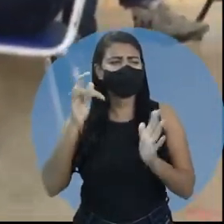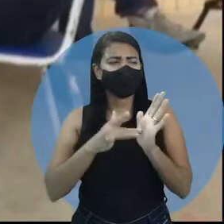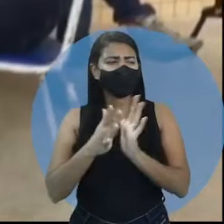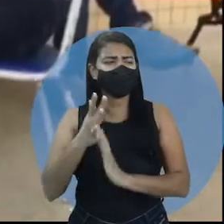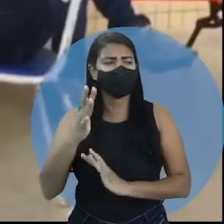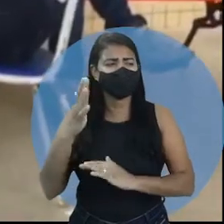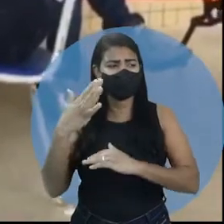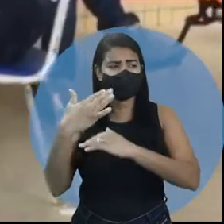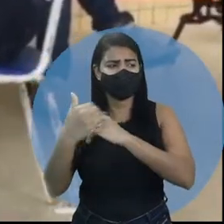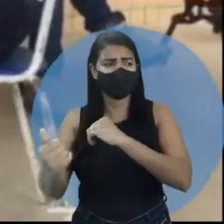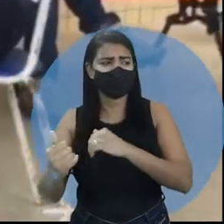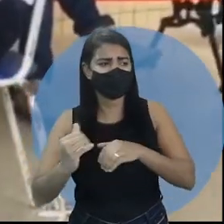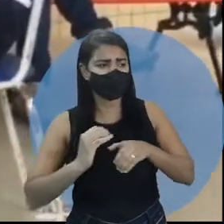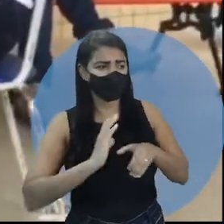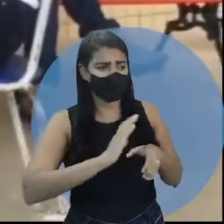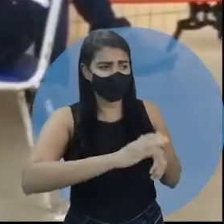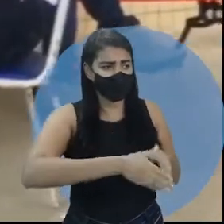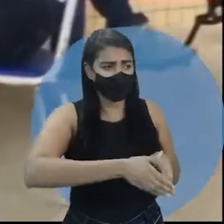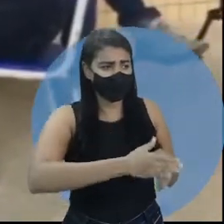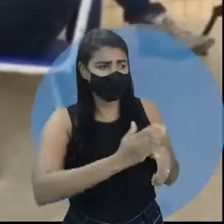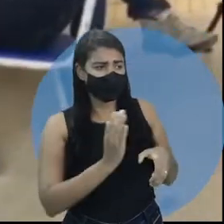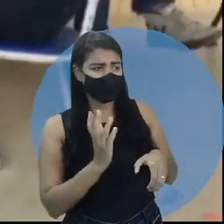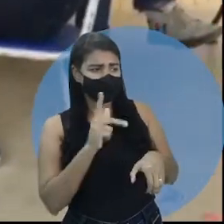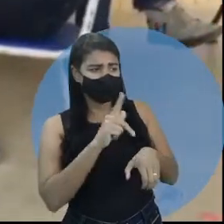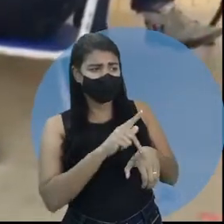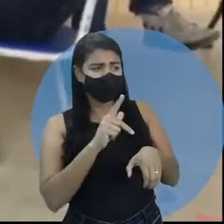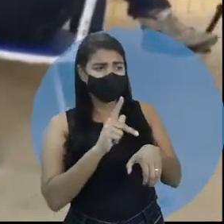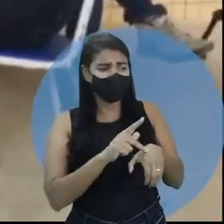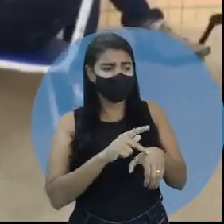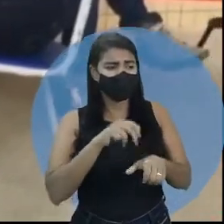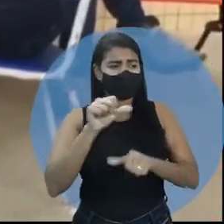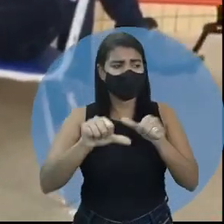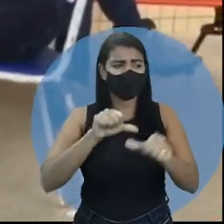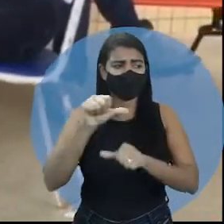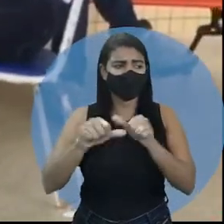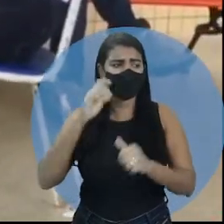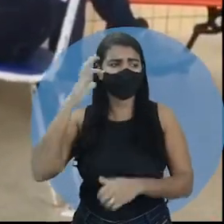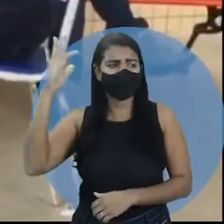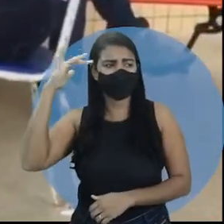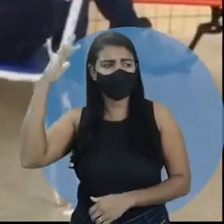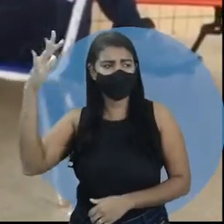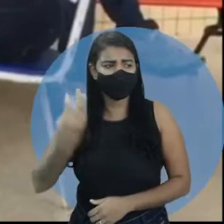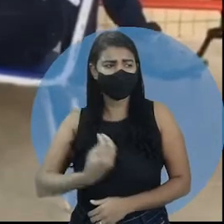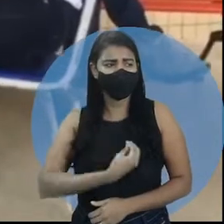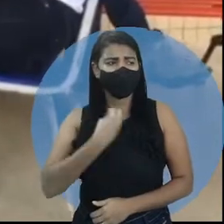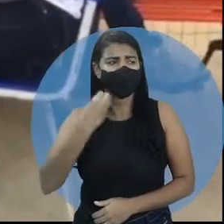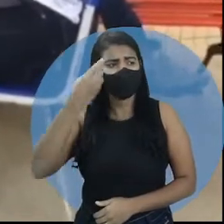aquela pedra removeu. Depois de 4 dias ele